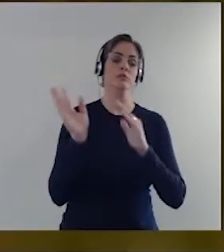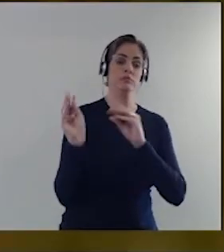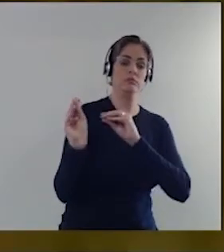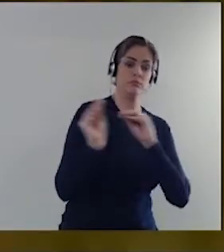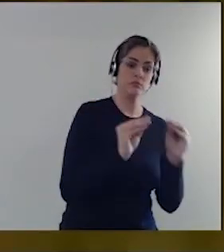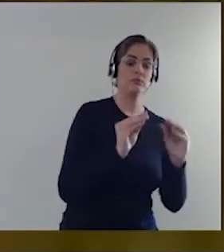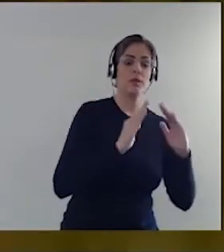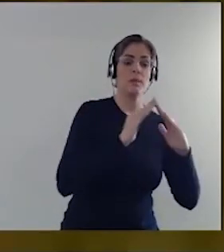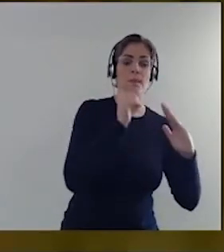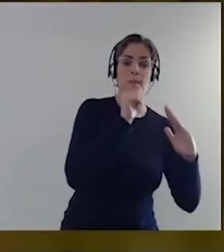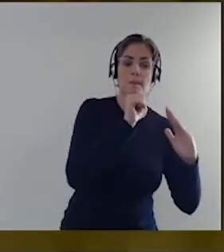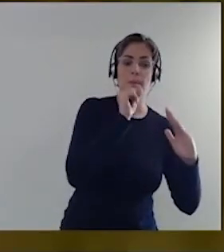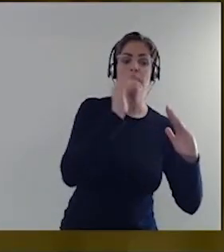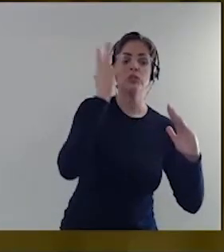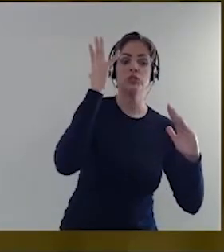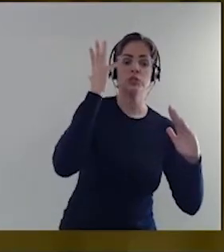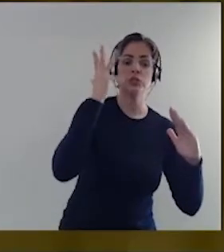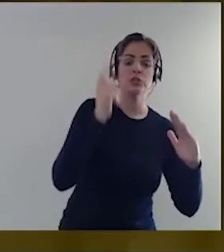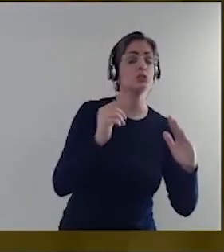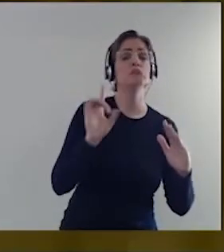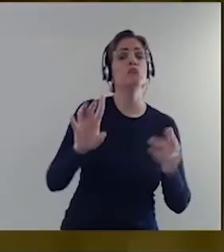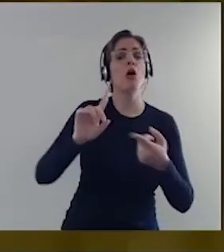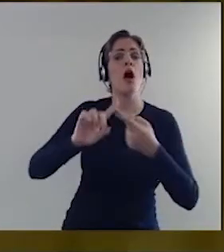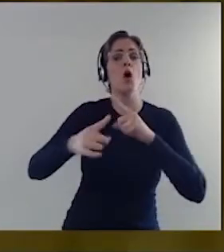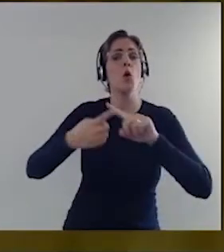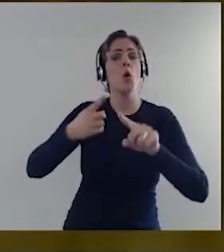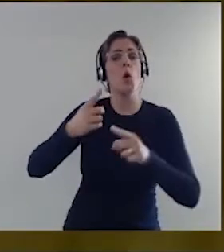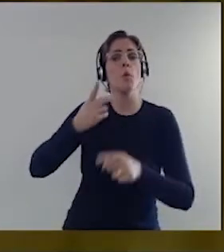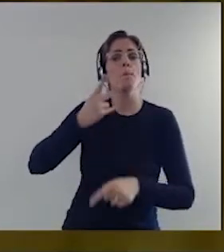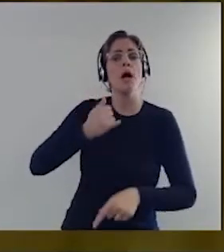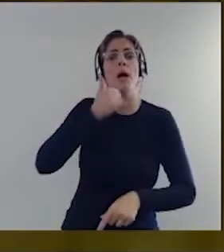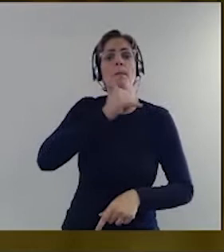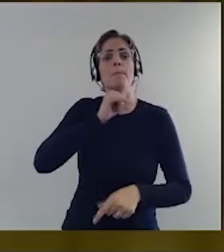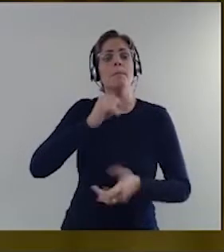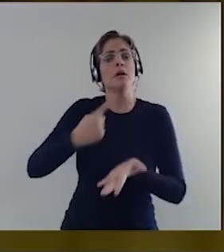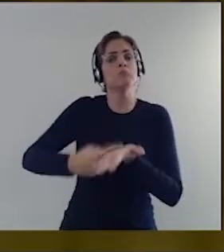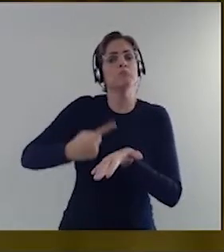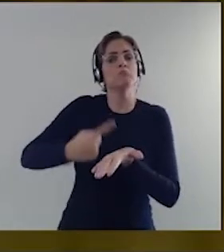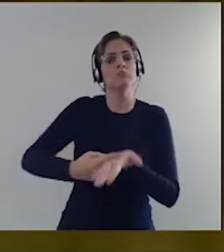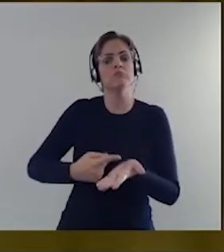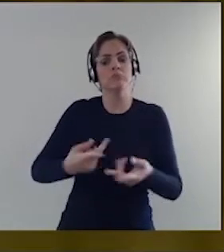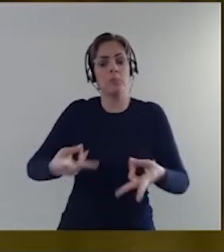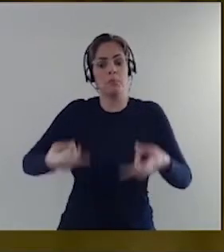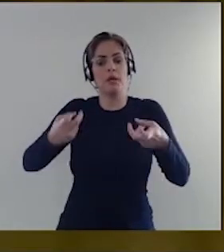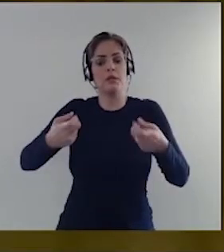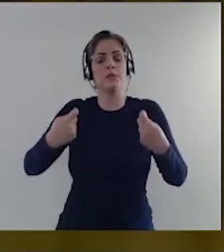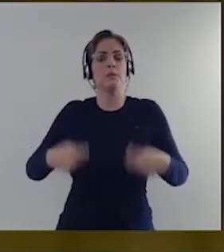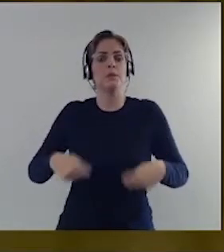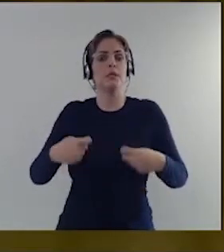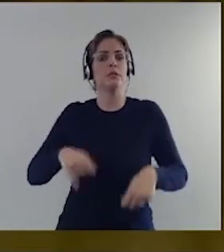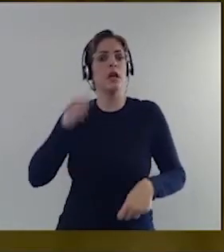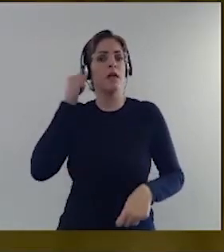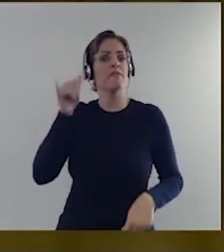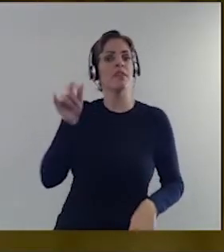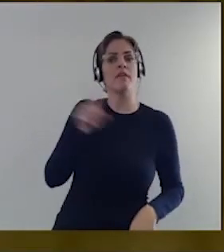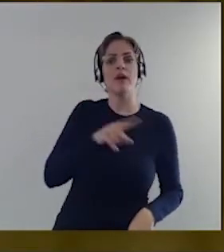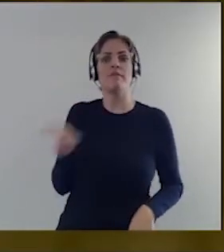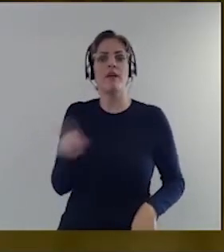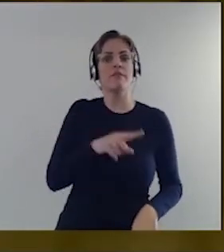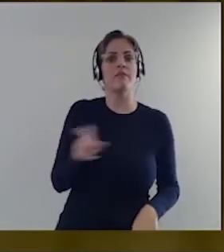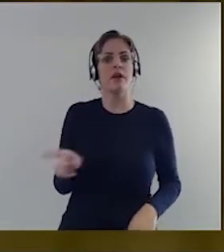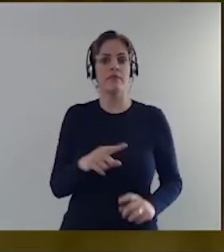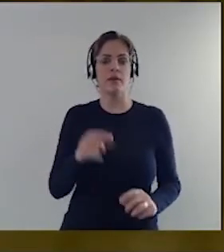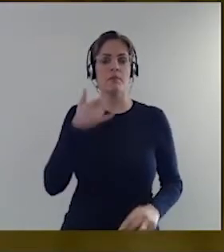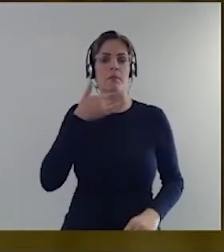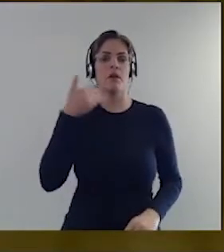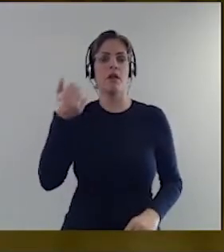mãe, mediante simples acordo dos pais, que reconheceram a necessidade da realização de algum ajuste,